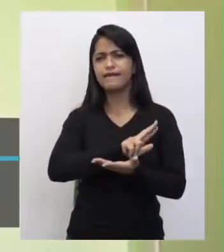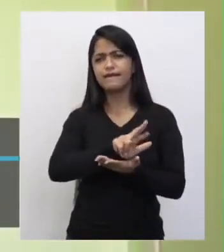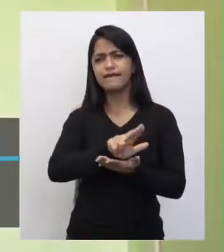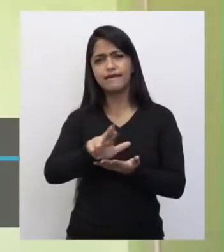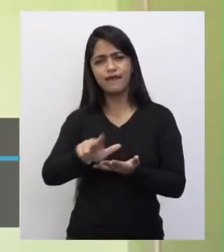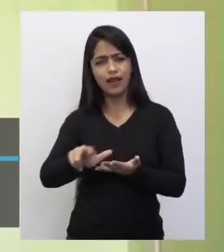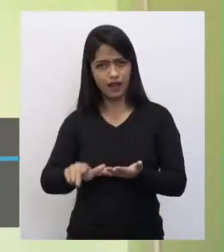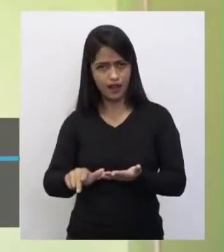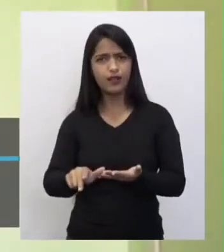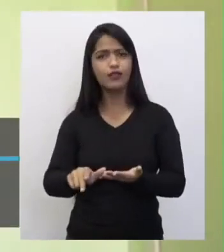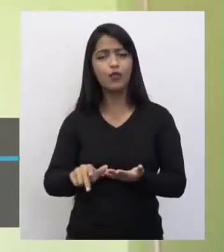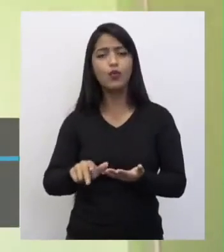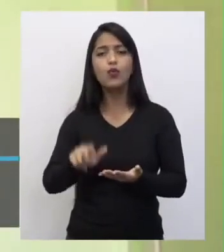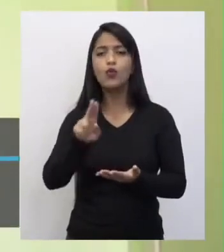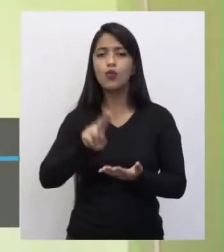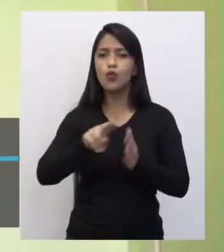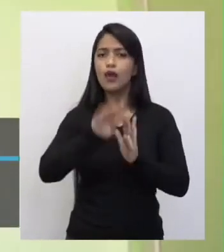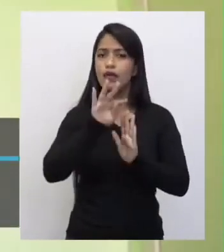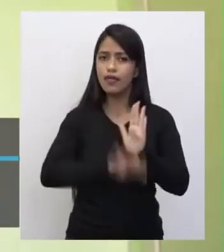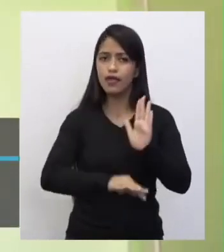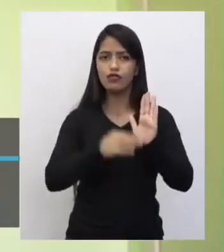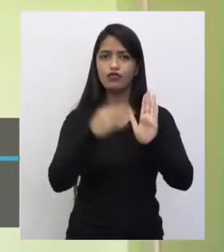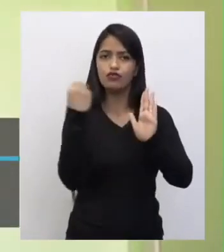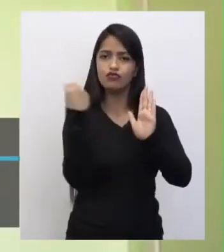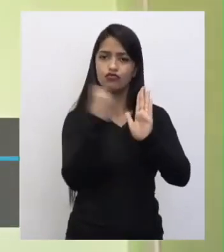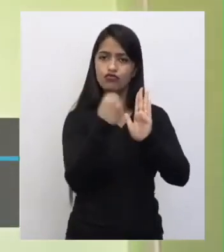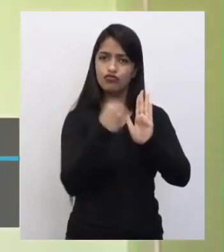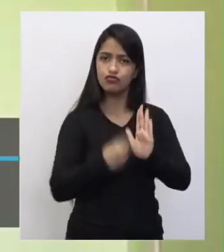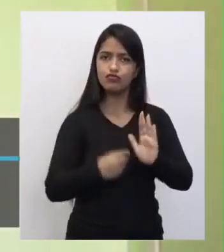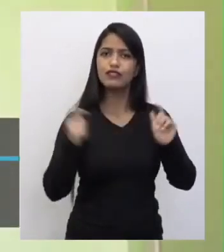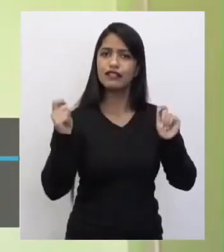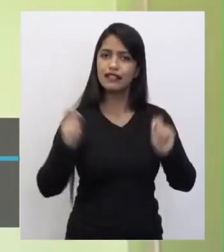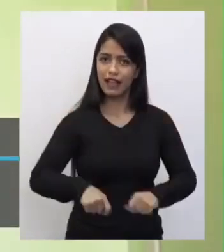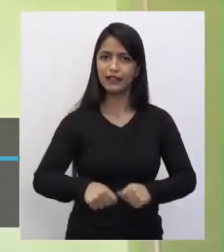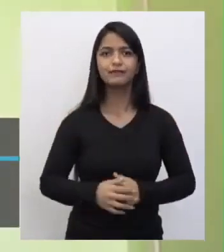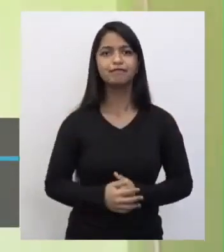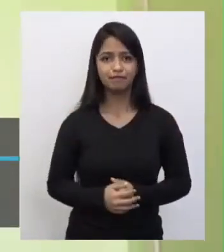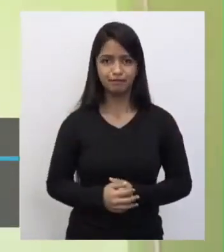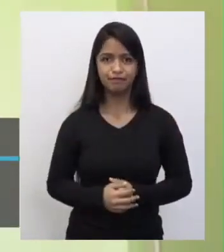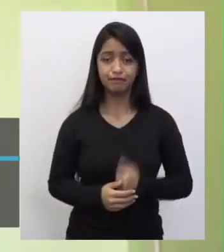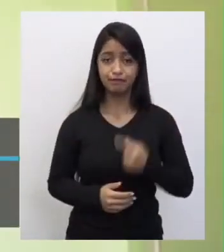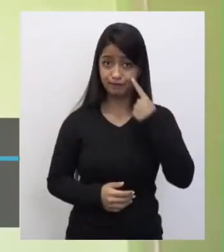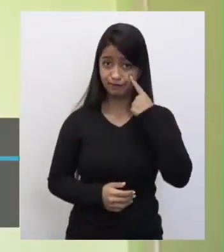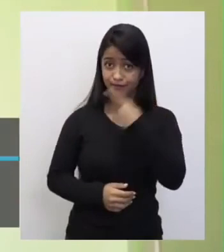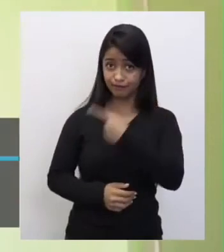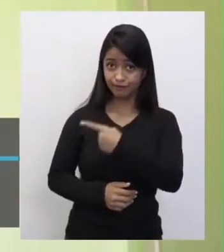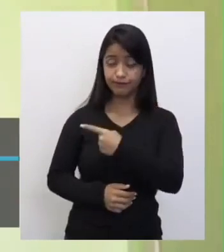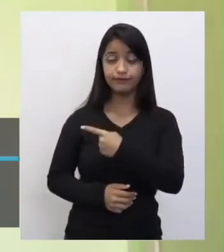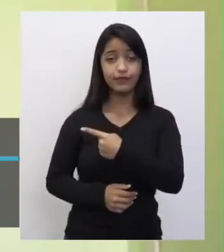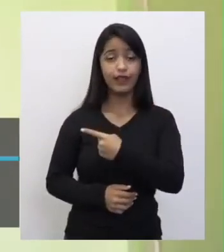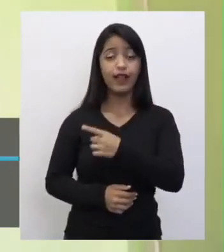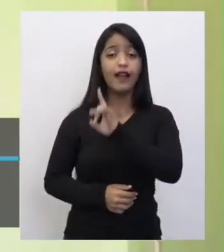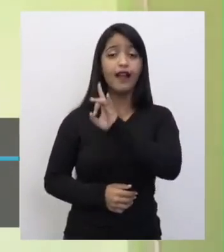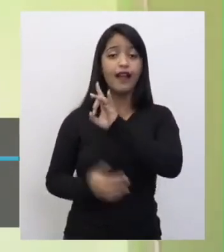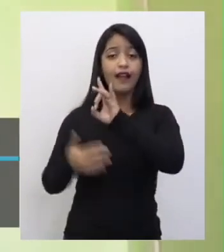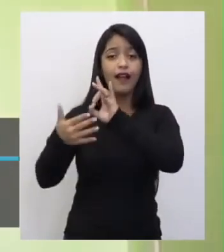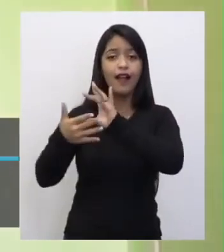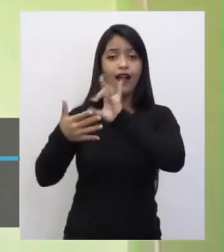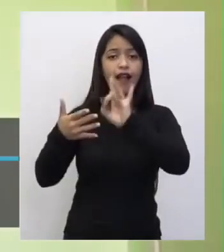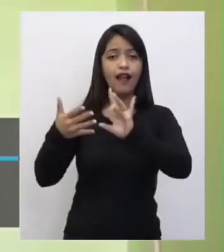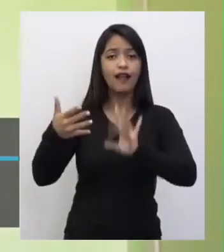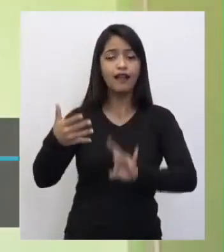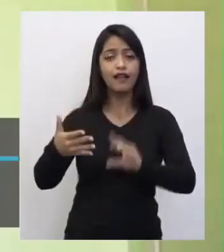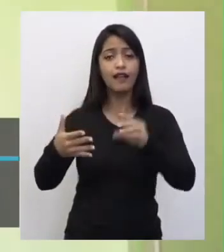nós podemos utilizar nos nossos textos. E como vocês viram aí, cada um tem um sentido, eles carregam